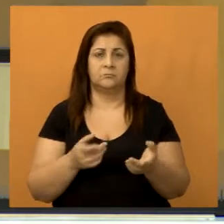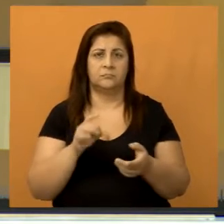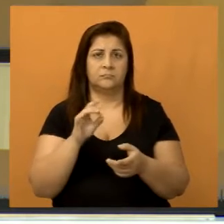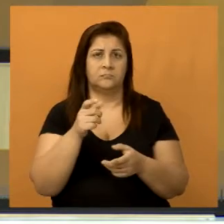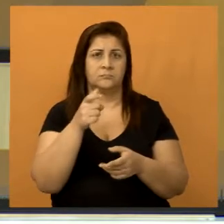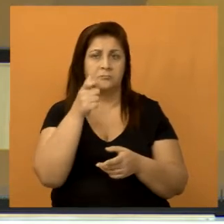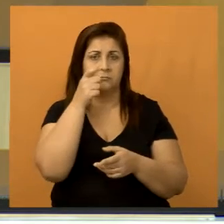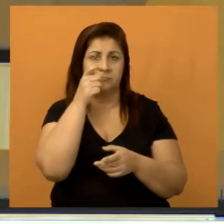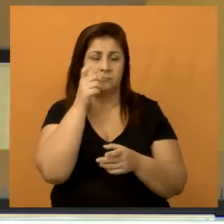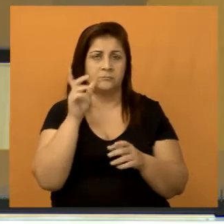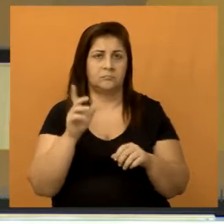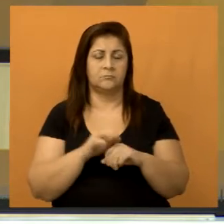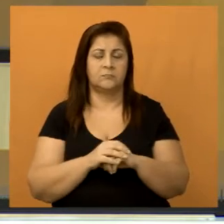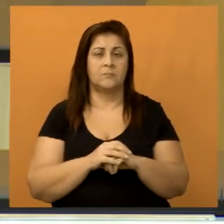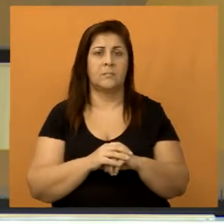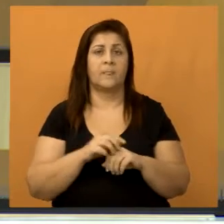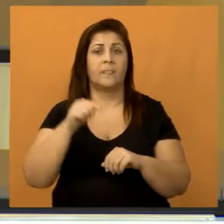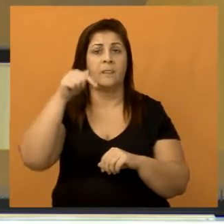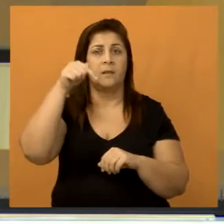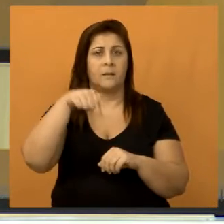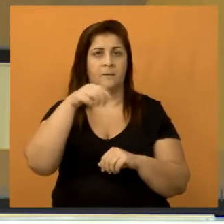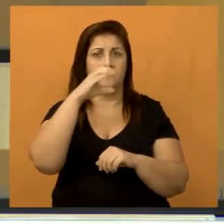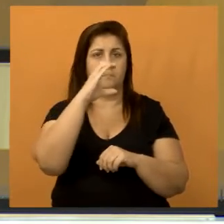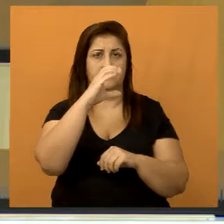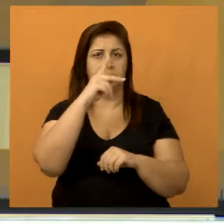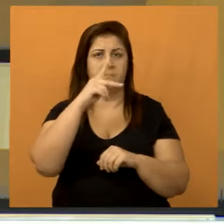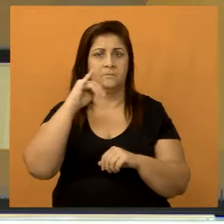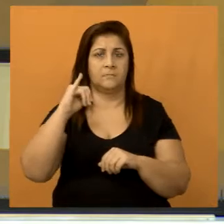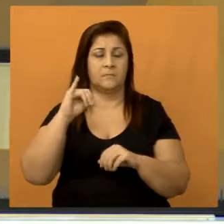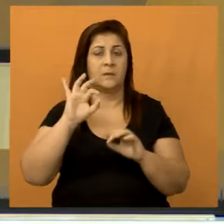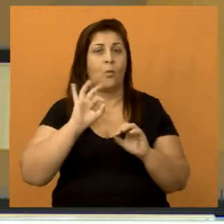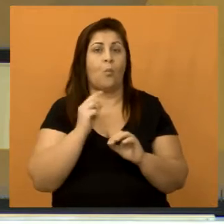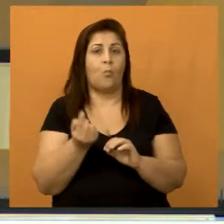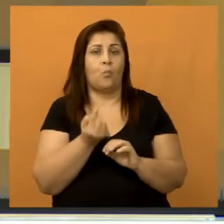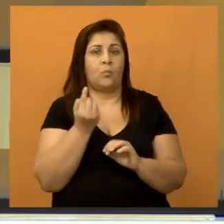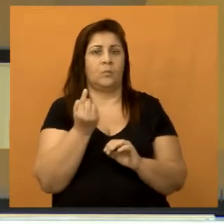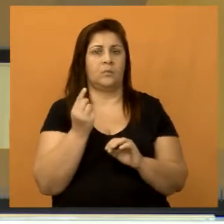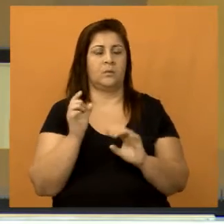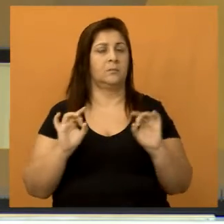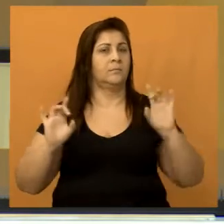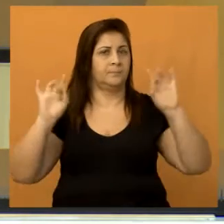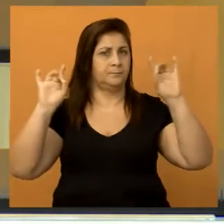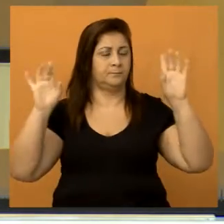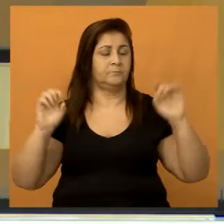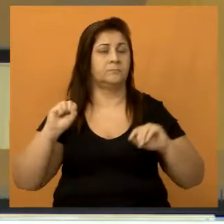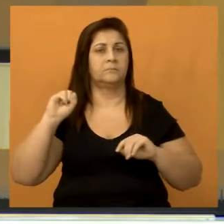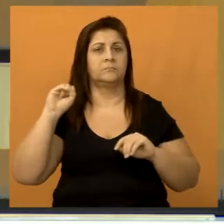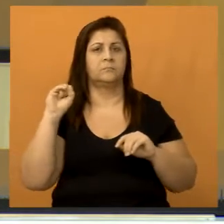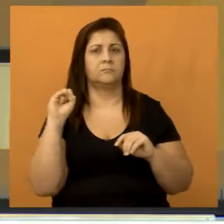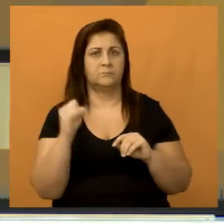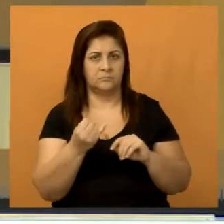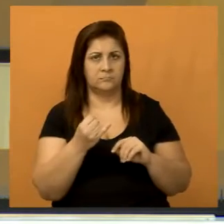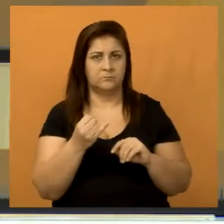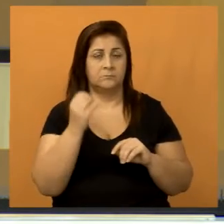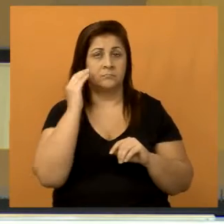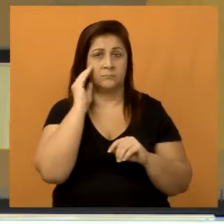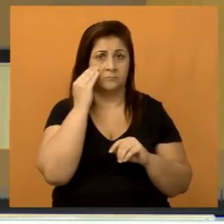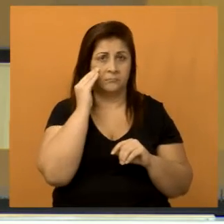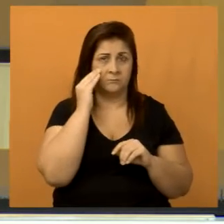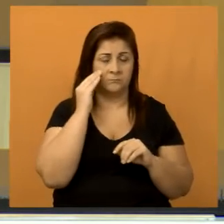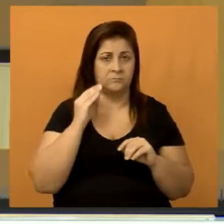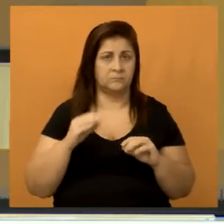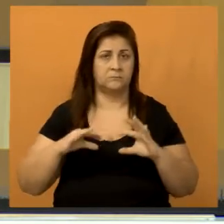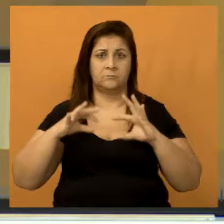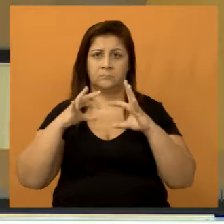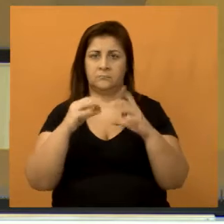observação. Agora, então, para essa, nós estamos abrindo uma exceção para essa CPI. Agora, se for esse entendimento que deve